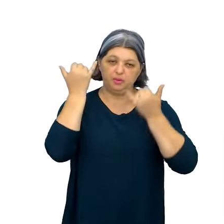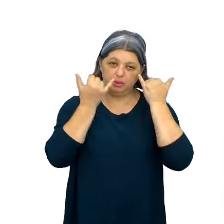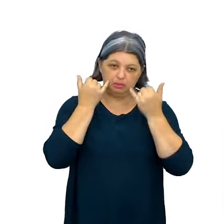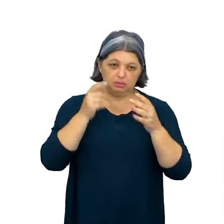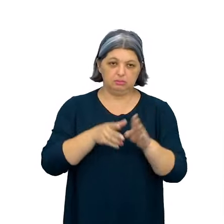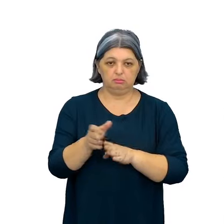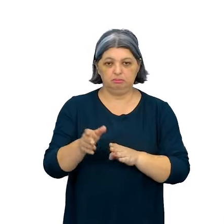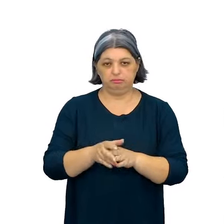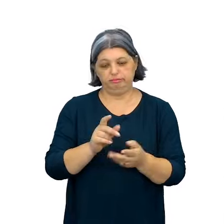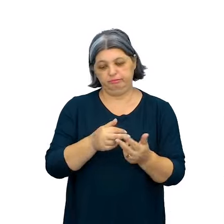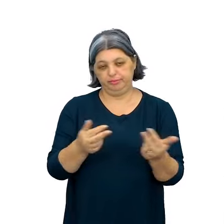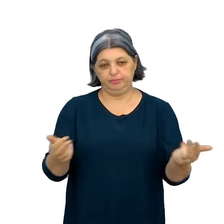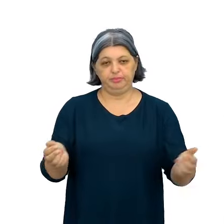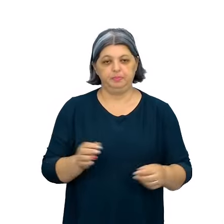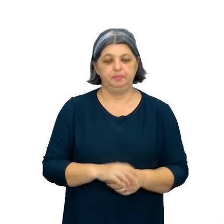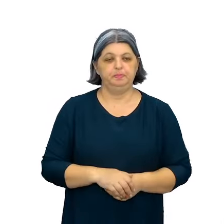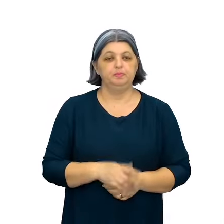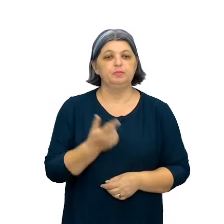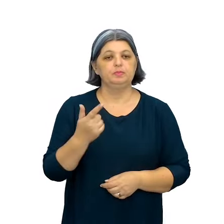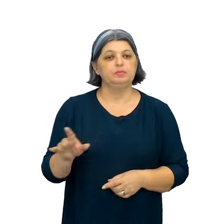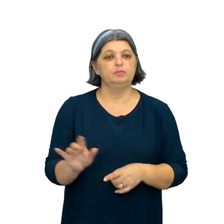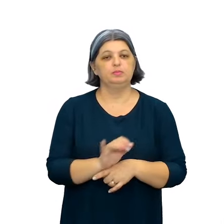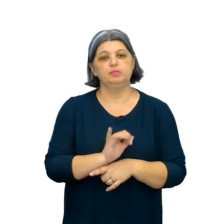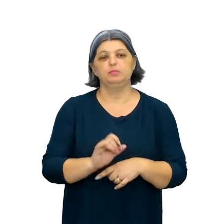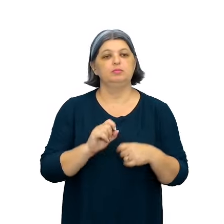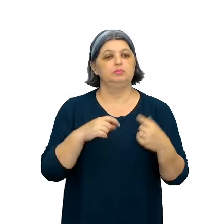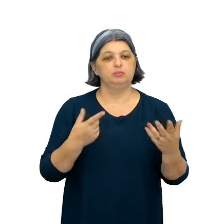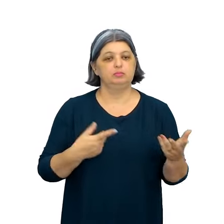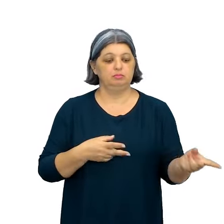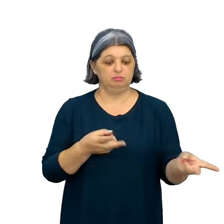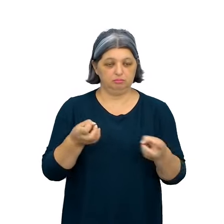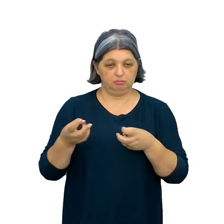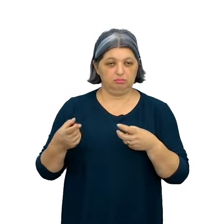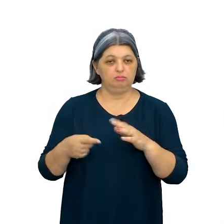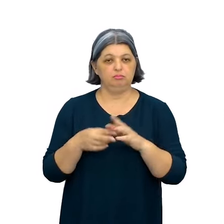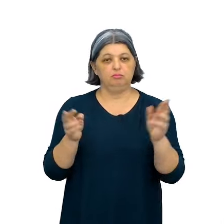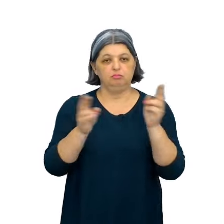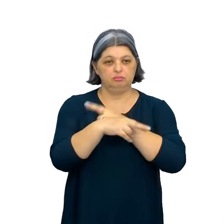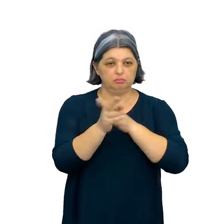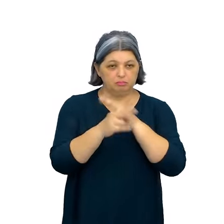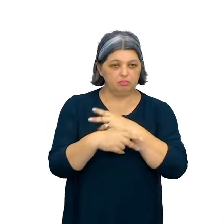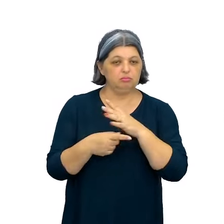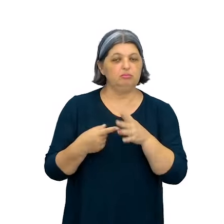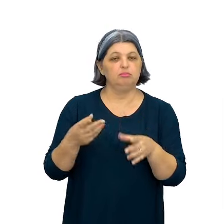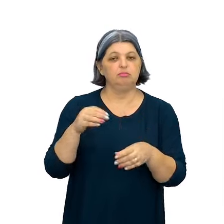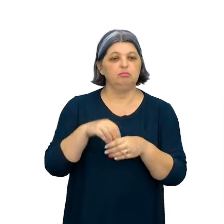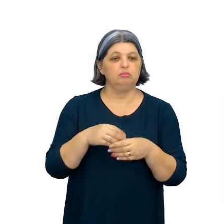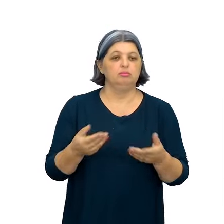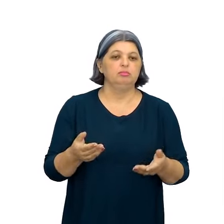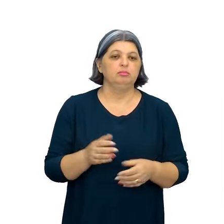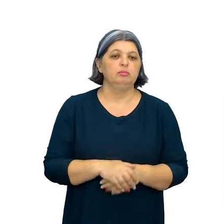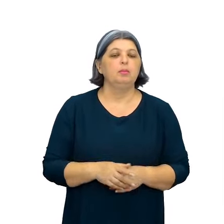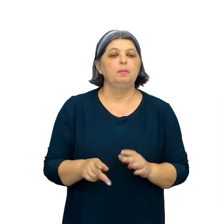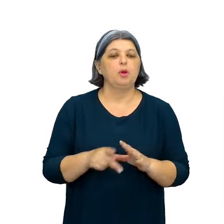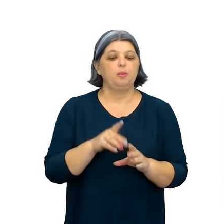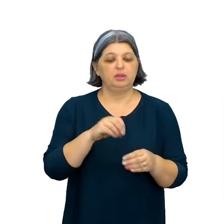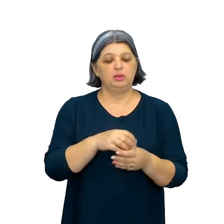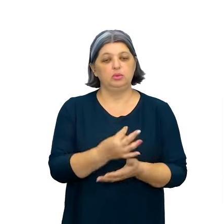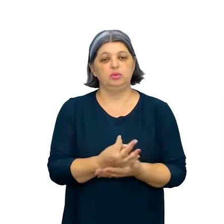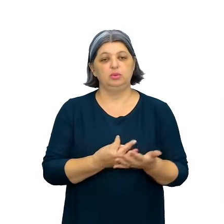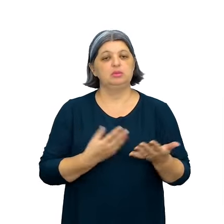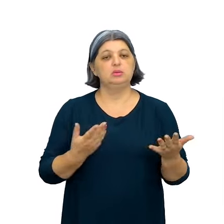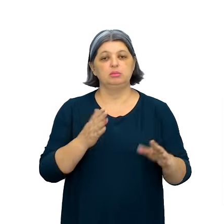etc. Uma outra estratégia aqui é a percepção de relações de intertextualidade. A intertextualidade ocorre quando